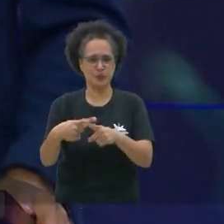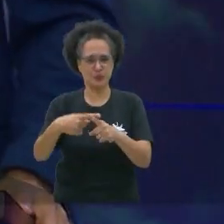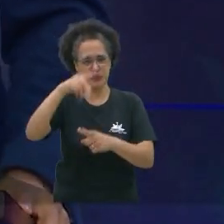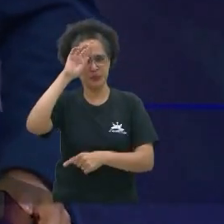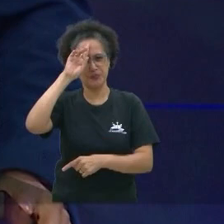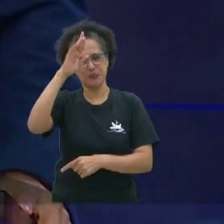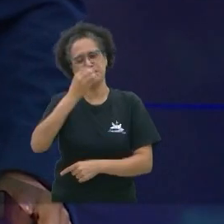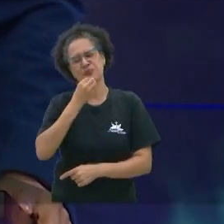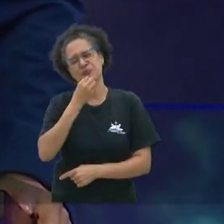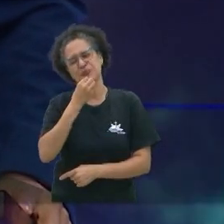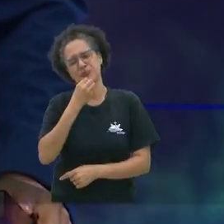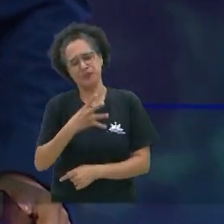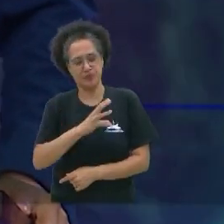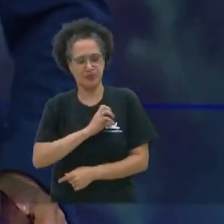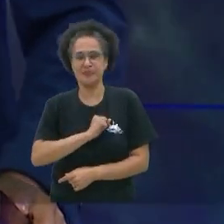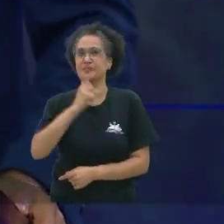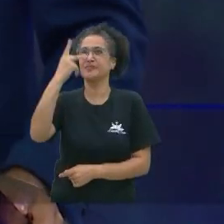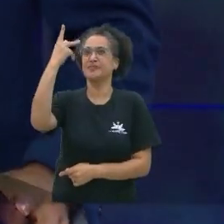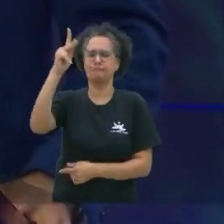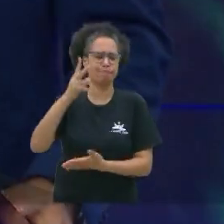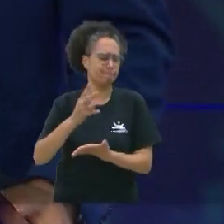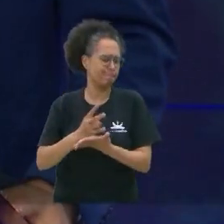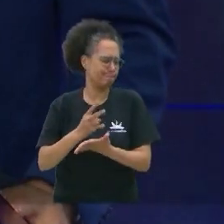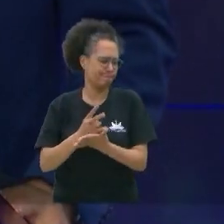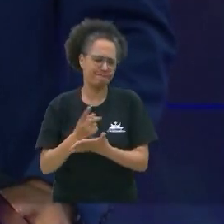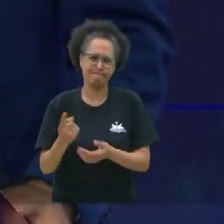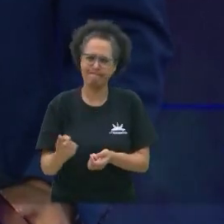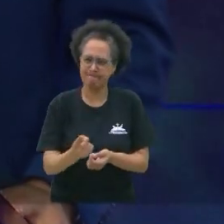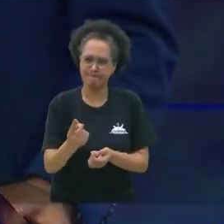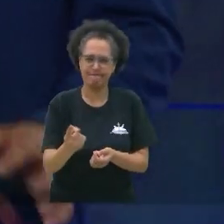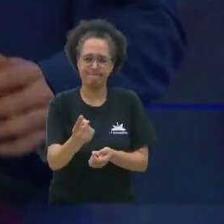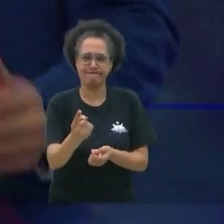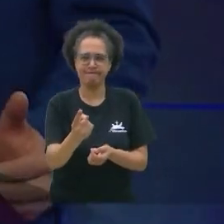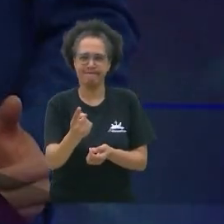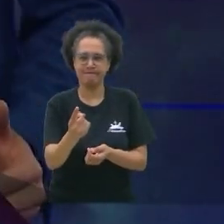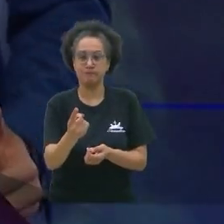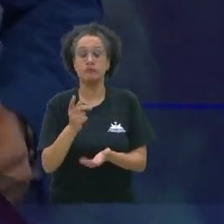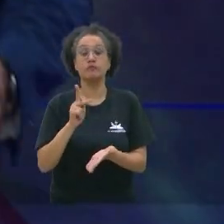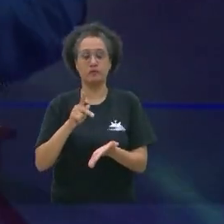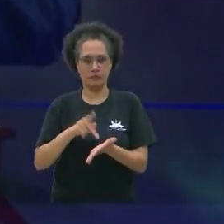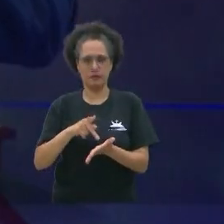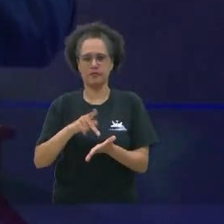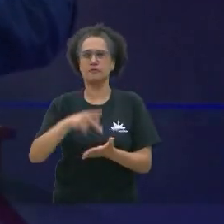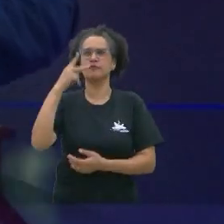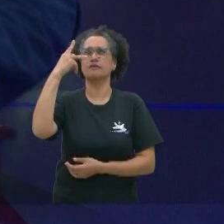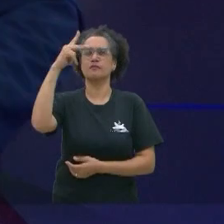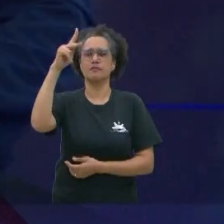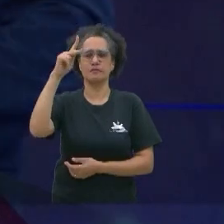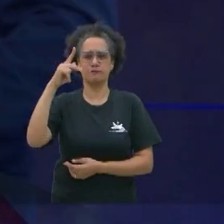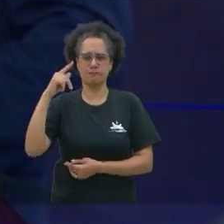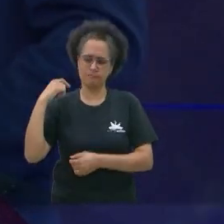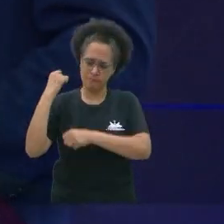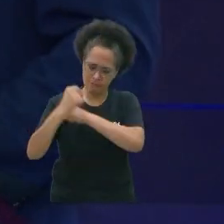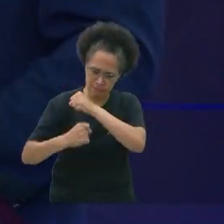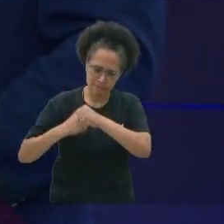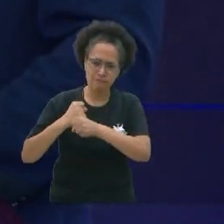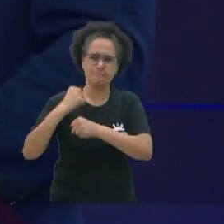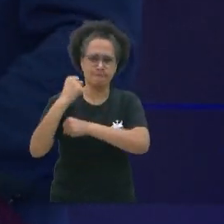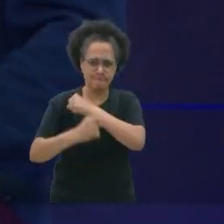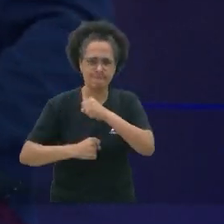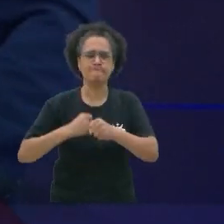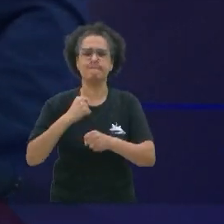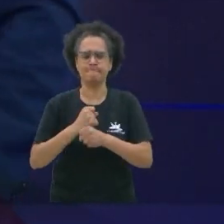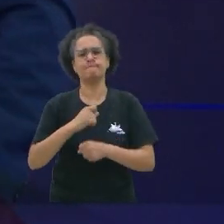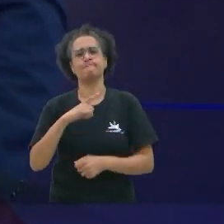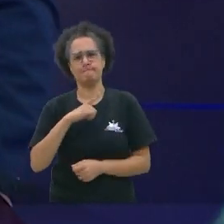seu amor é para sempre, é eterno, e a sua verdade de geração em